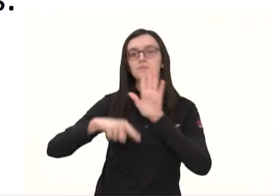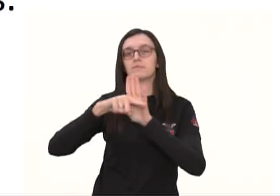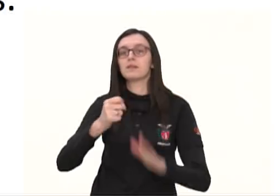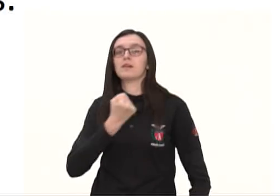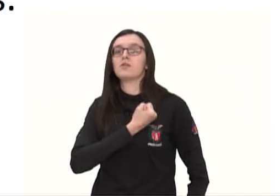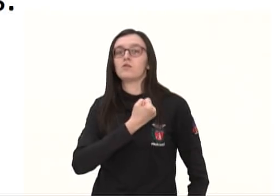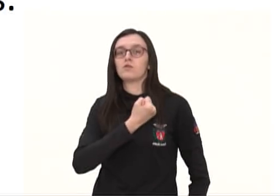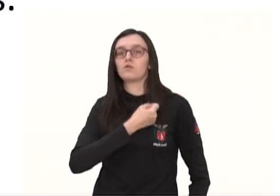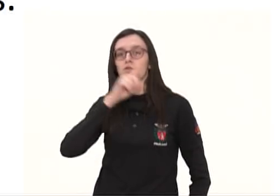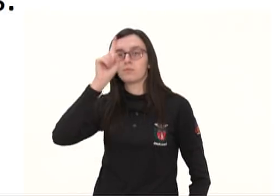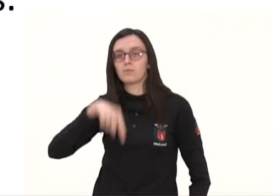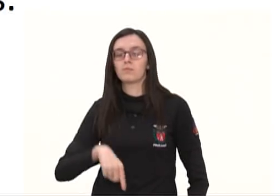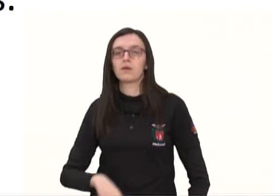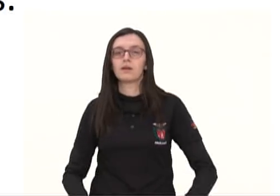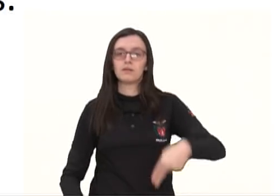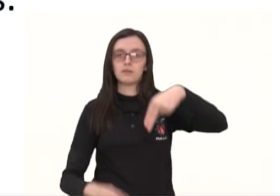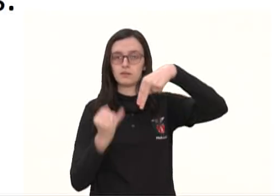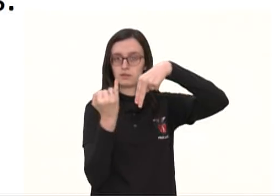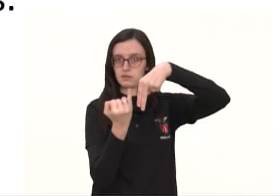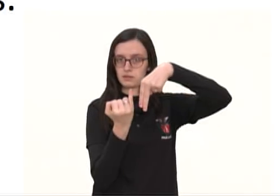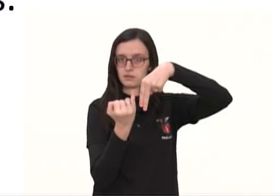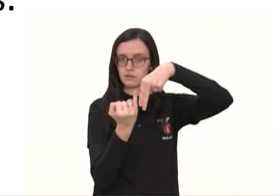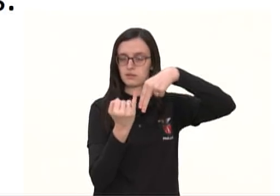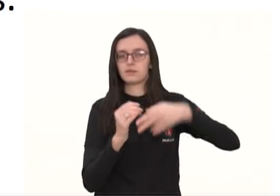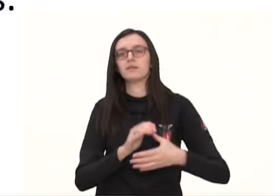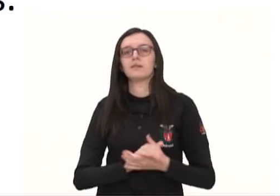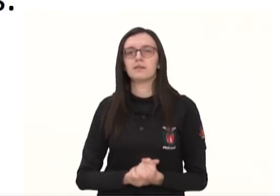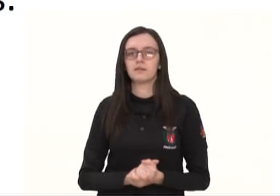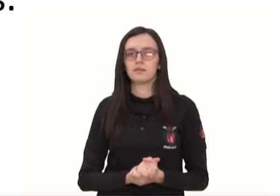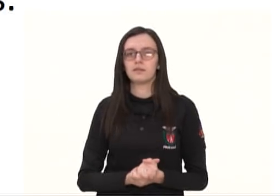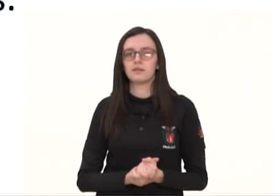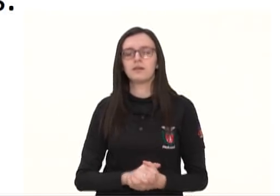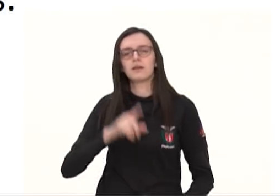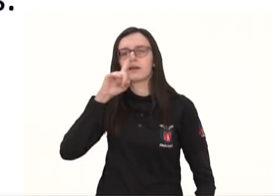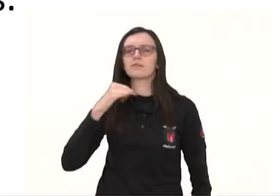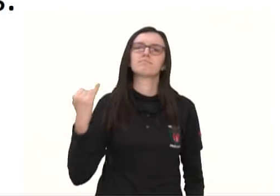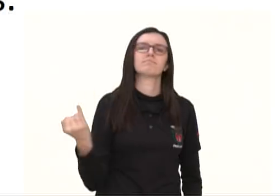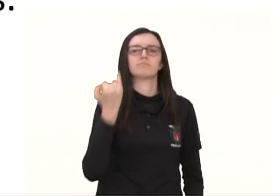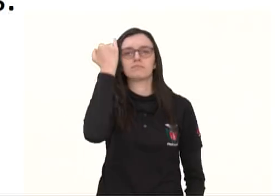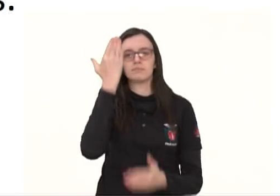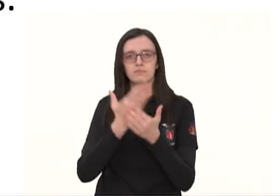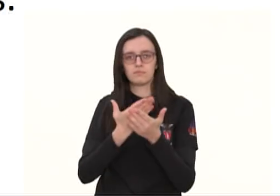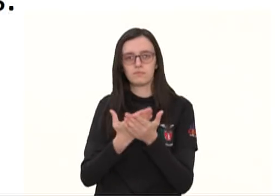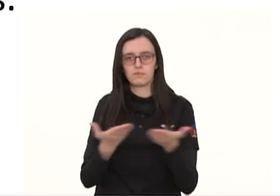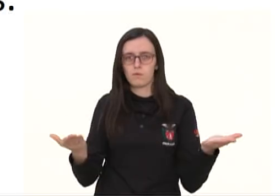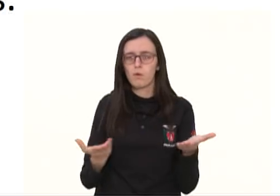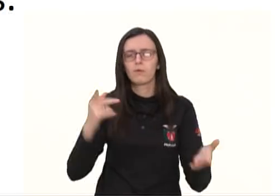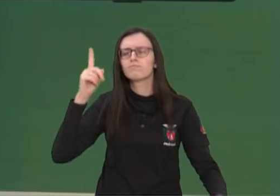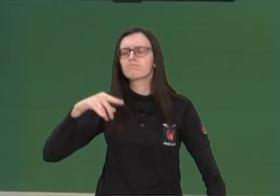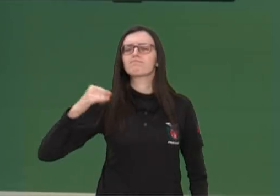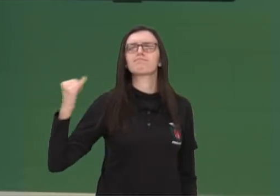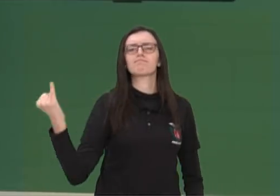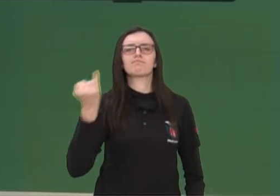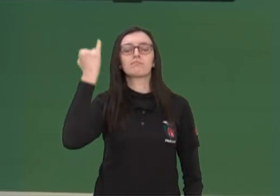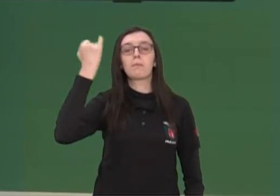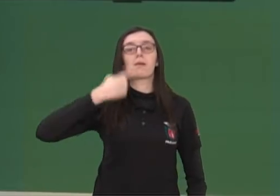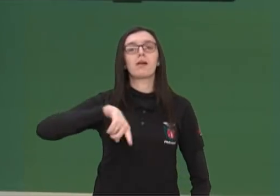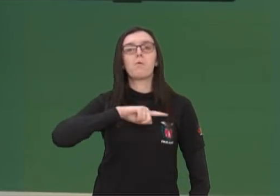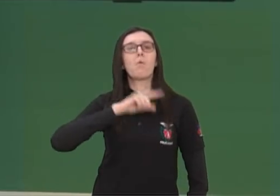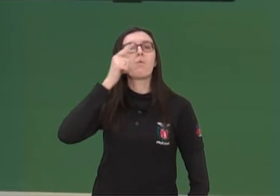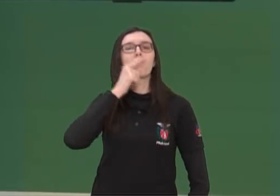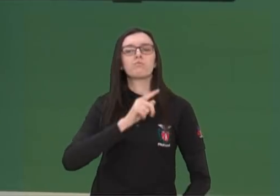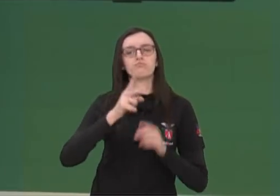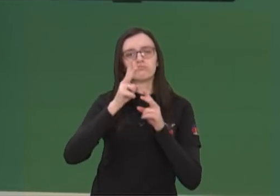números naturais. Isso vai ser muito importante, essa aula de hoje é muito importante para a gente poder